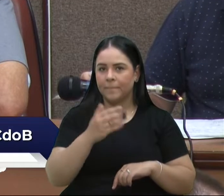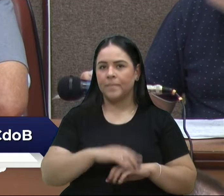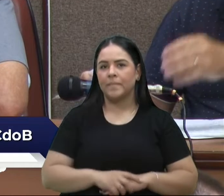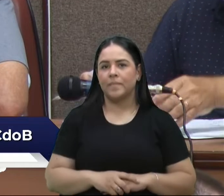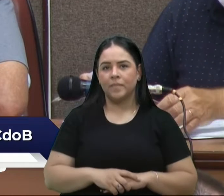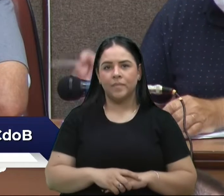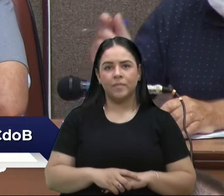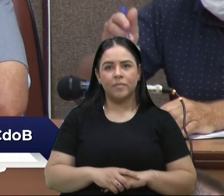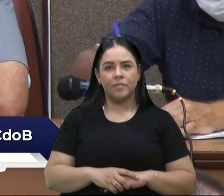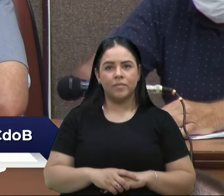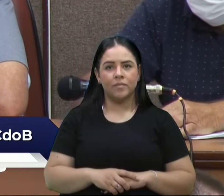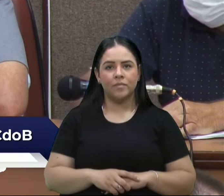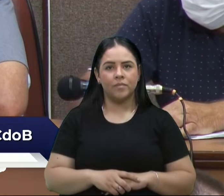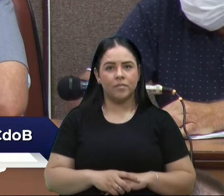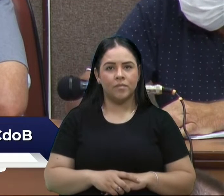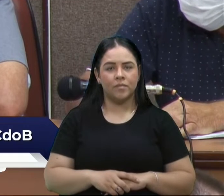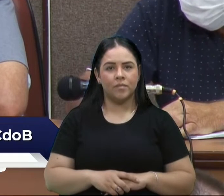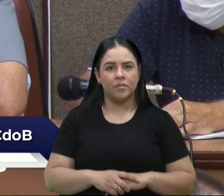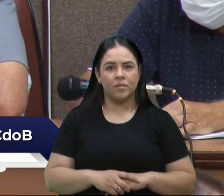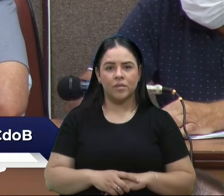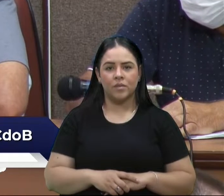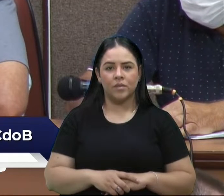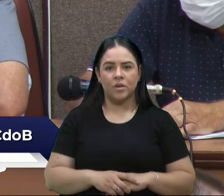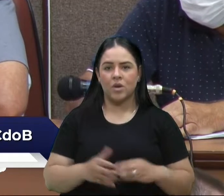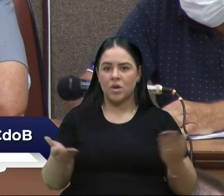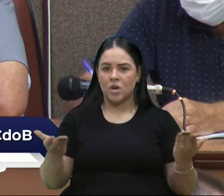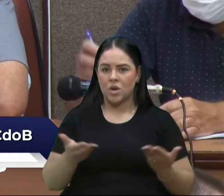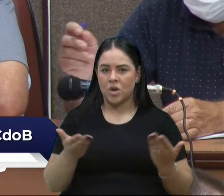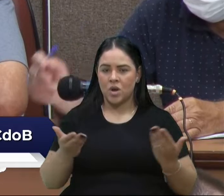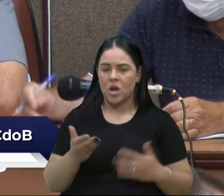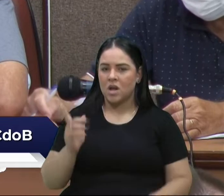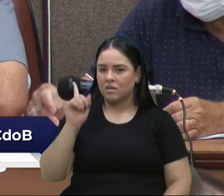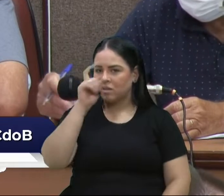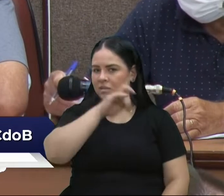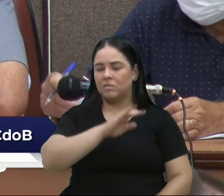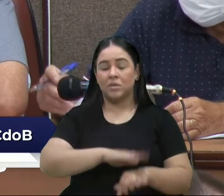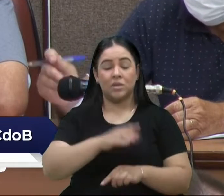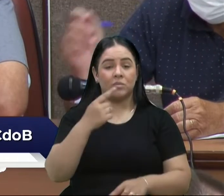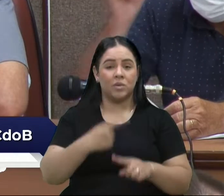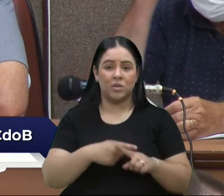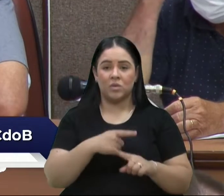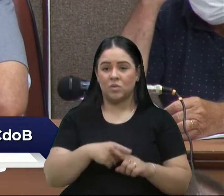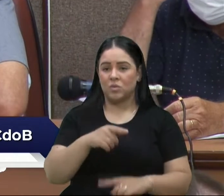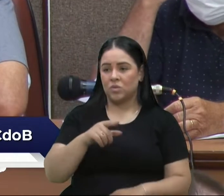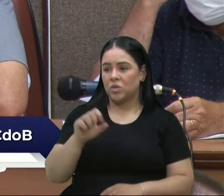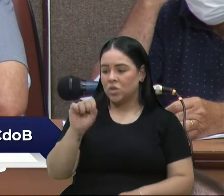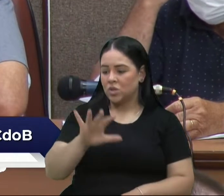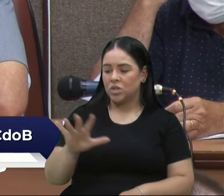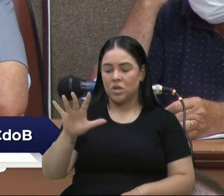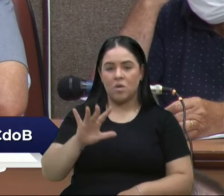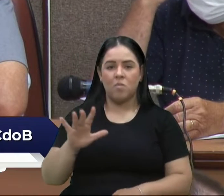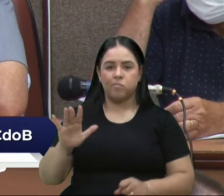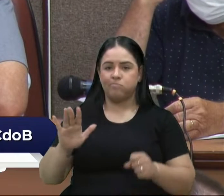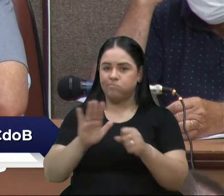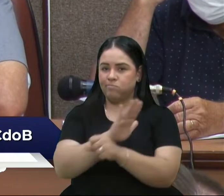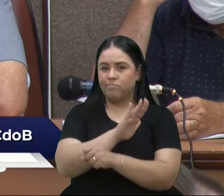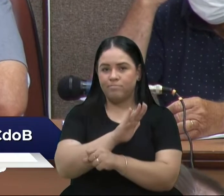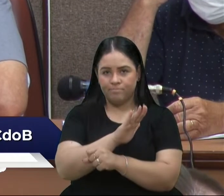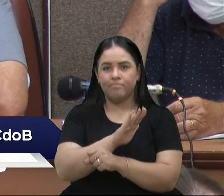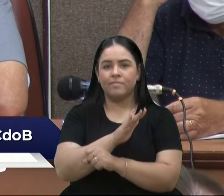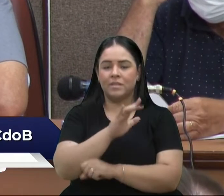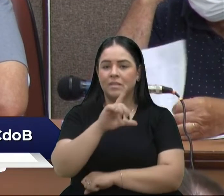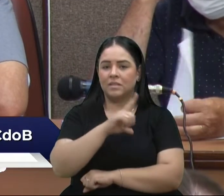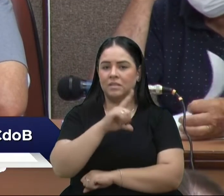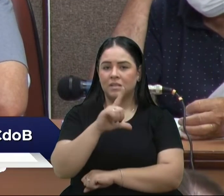o calo, né? Quando o Sandro diz que está super lotado o geral, o Virvi tem possibilidade, não é 11 leitos,